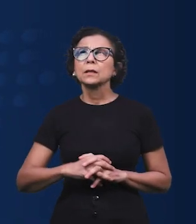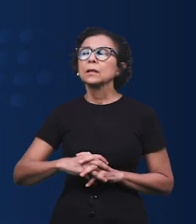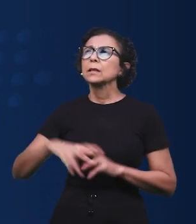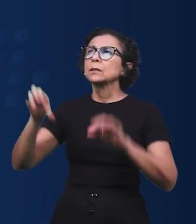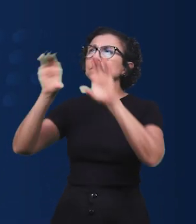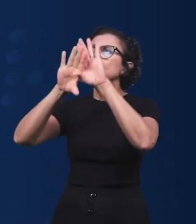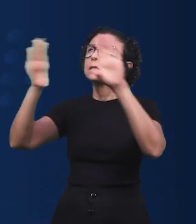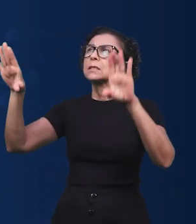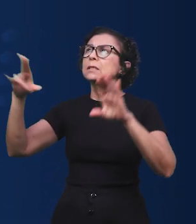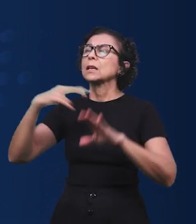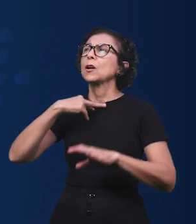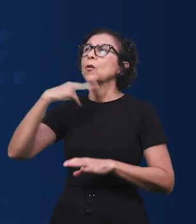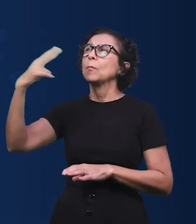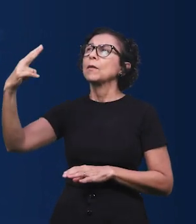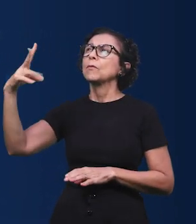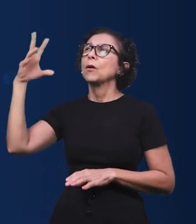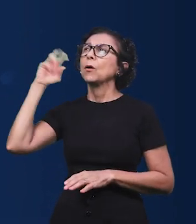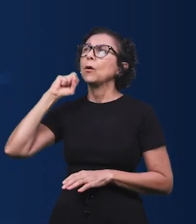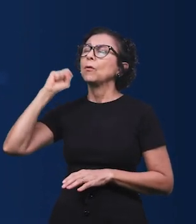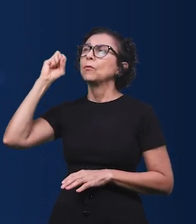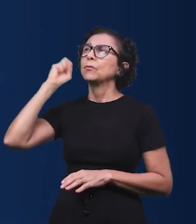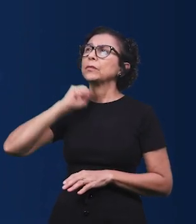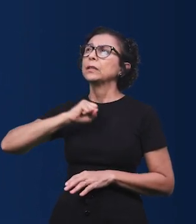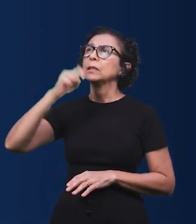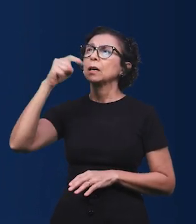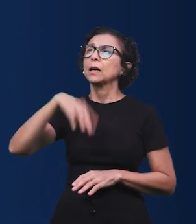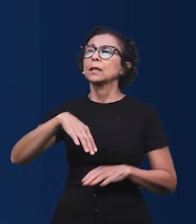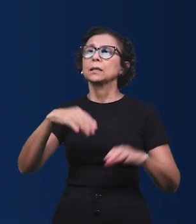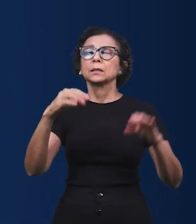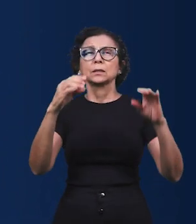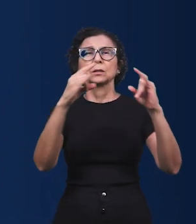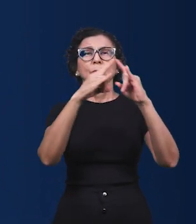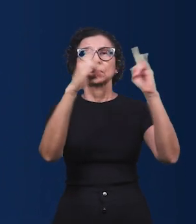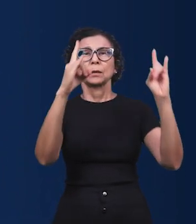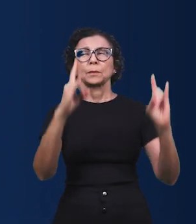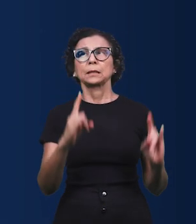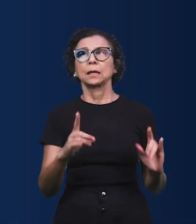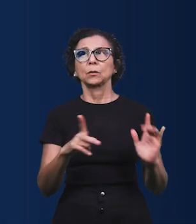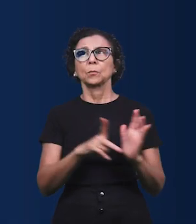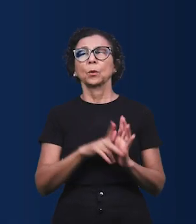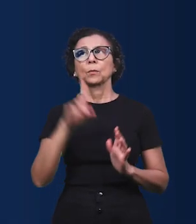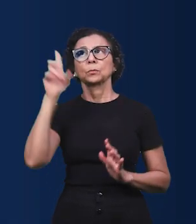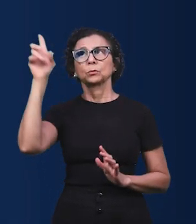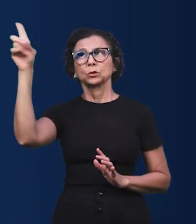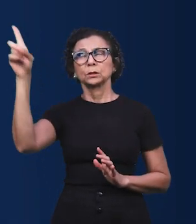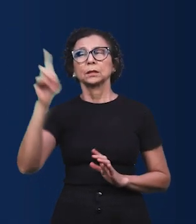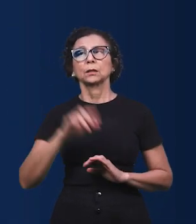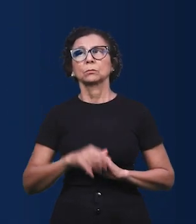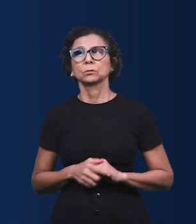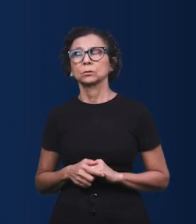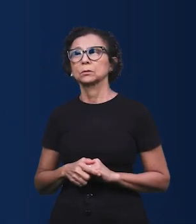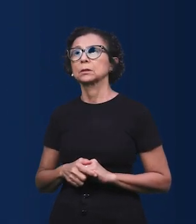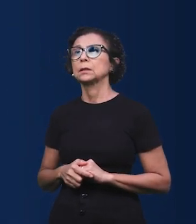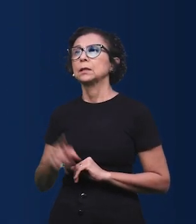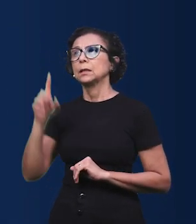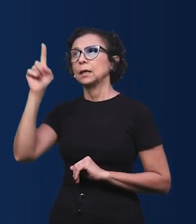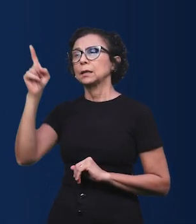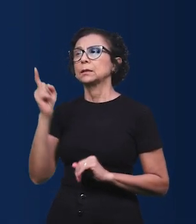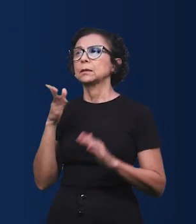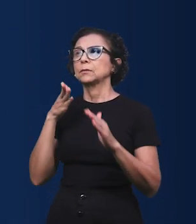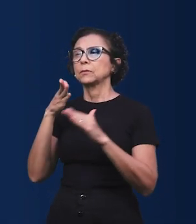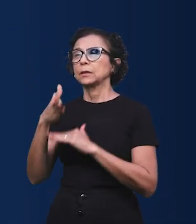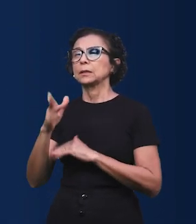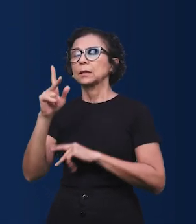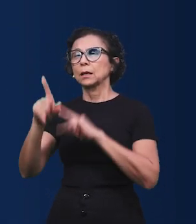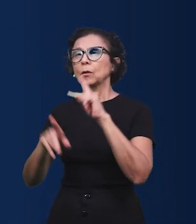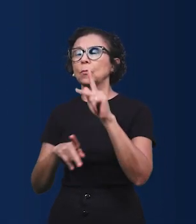do céu que dizia: Eis aqui o tabernáculo de Deus com os homens, pois com eles habitará, e eles serão meu